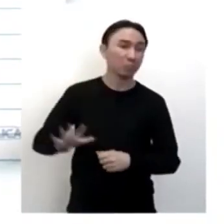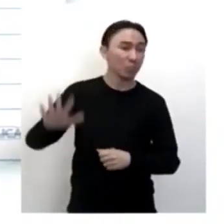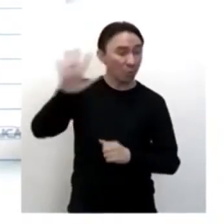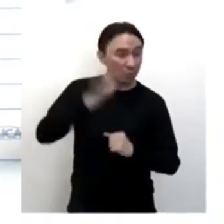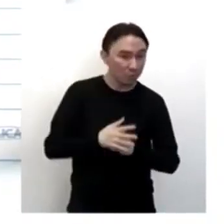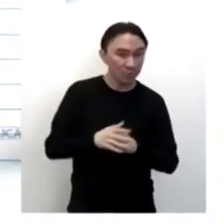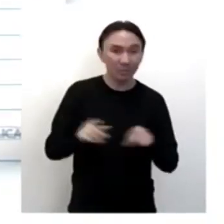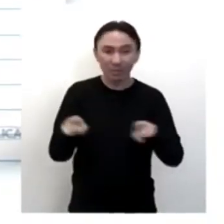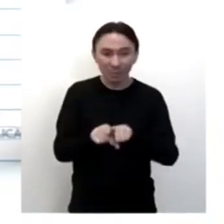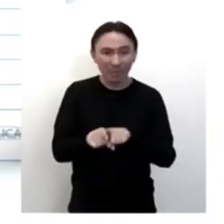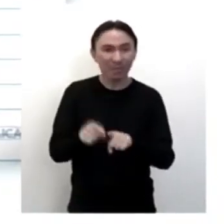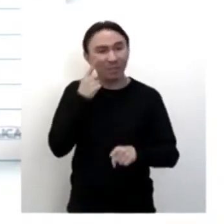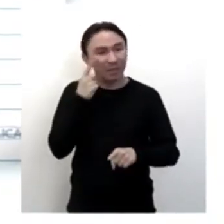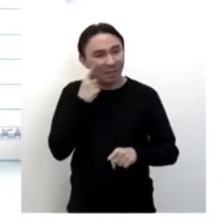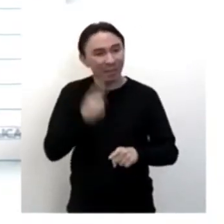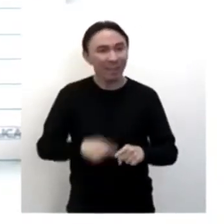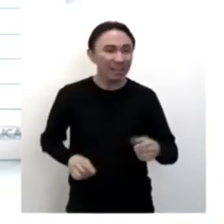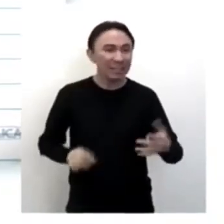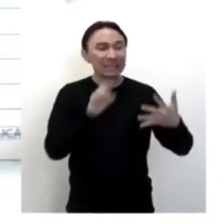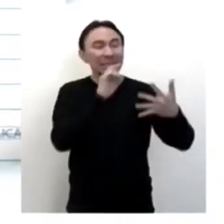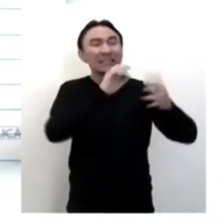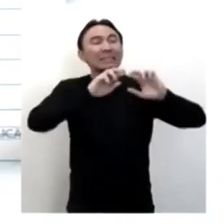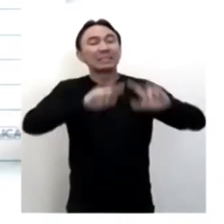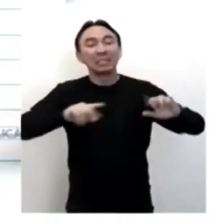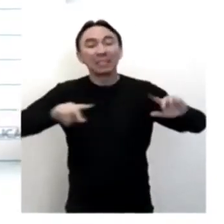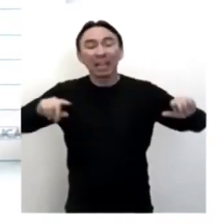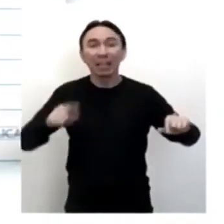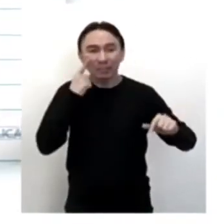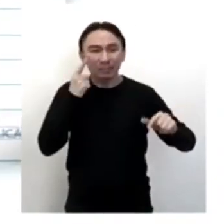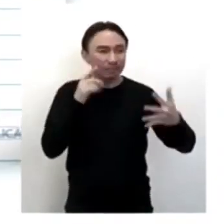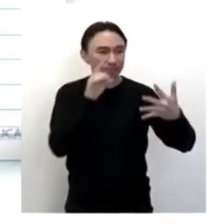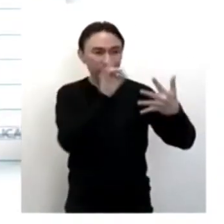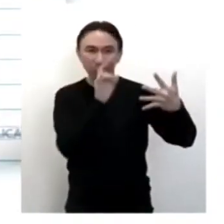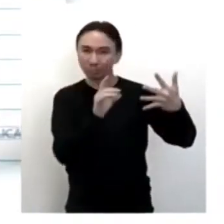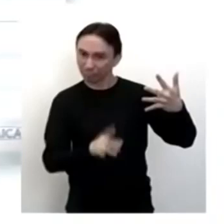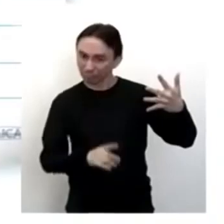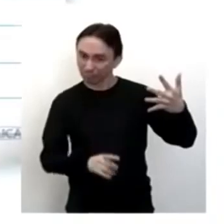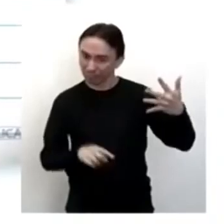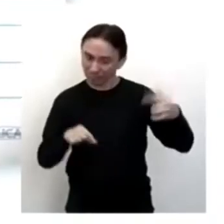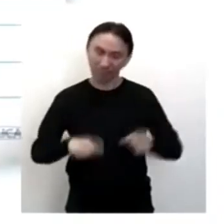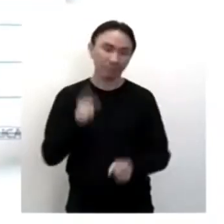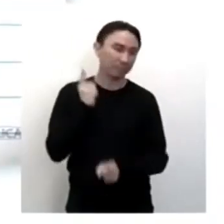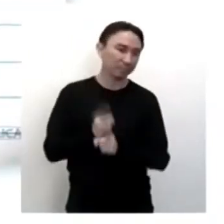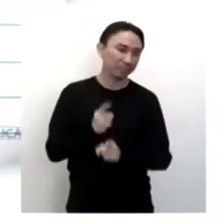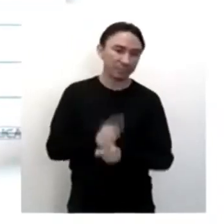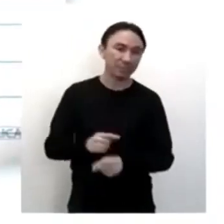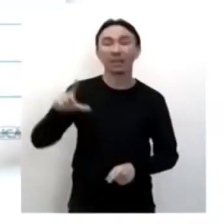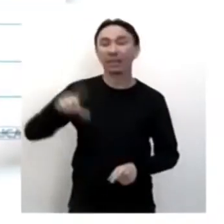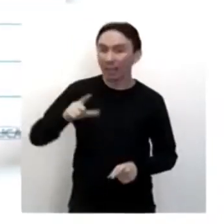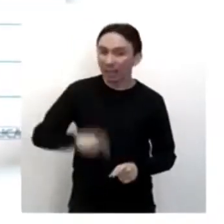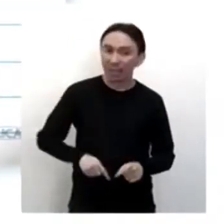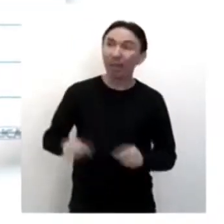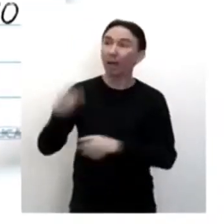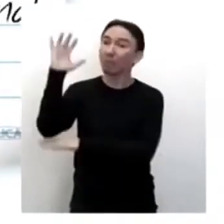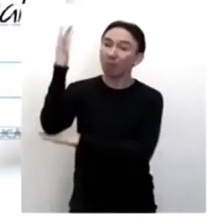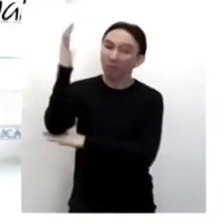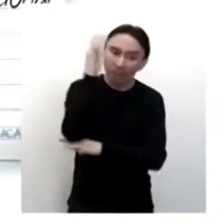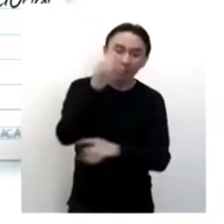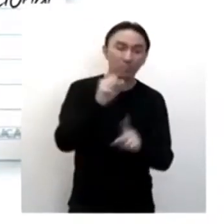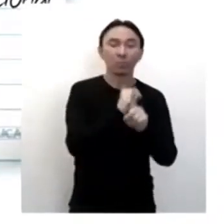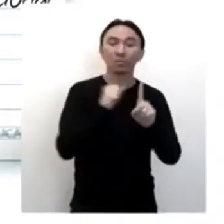país. Os 63 indicadores foram divididos em 4 dimensões: ambiental, social, econômica e